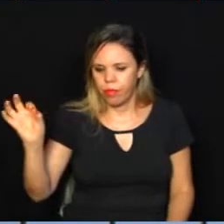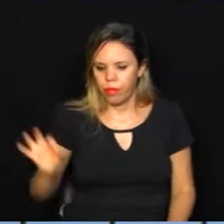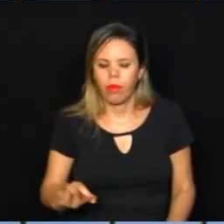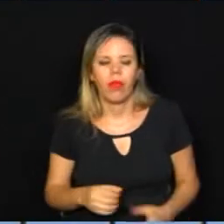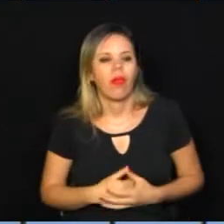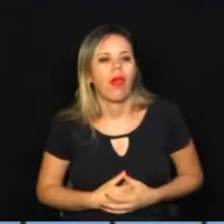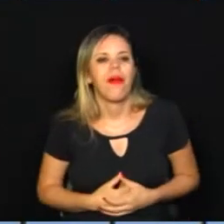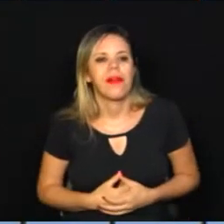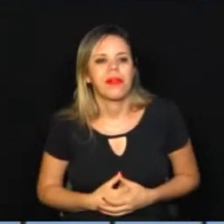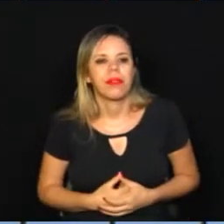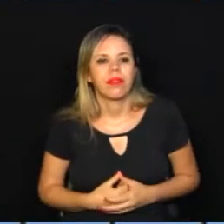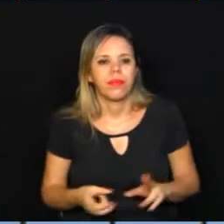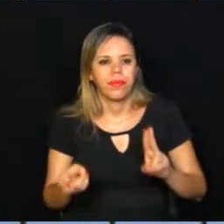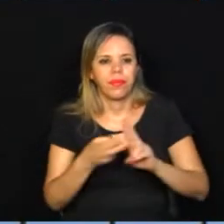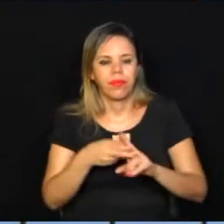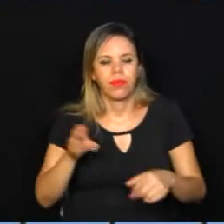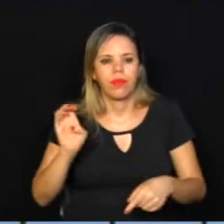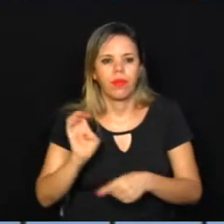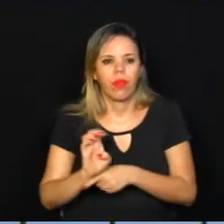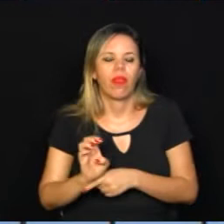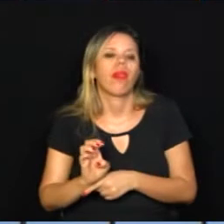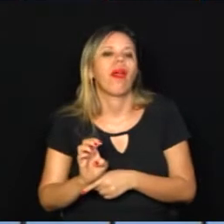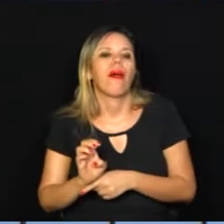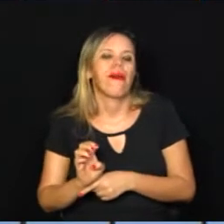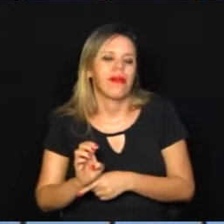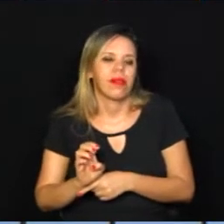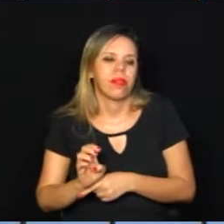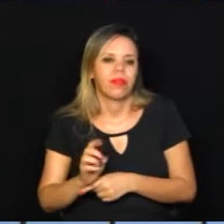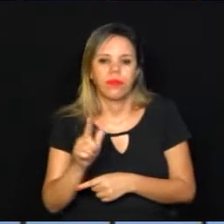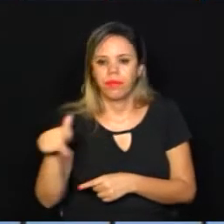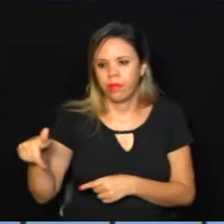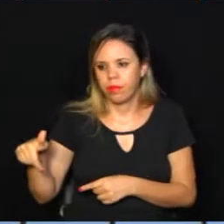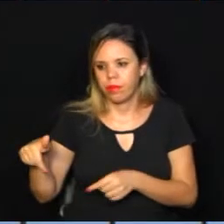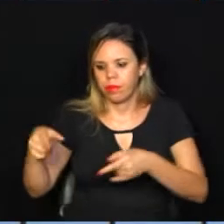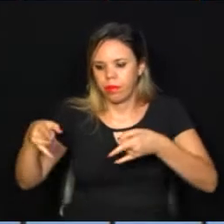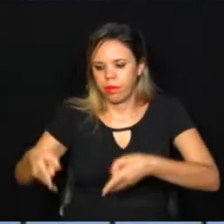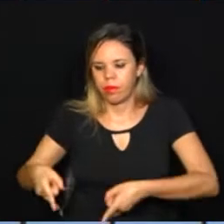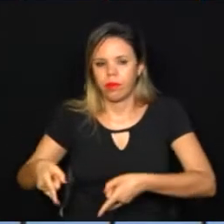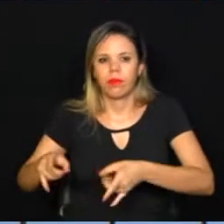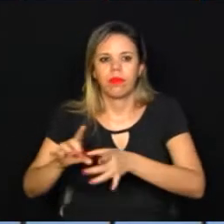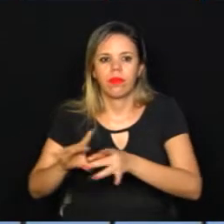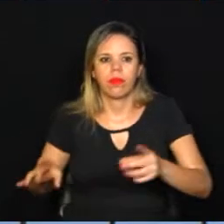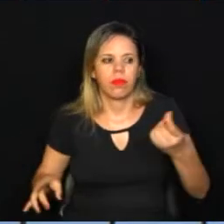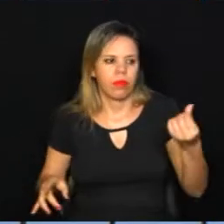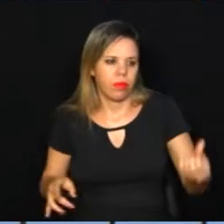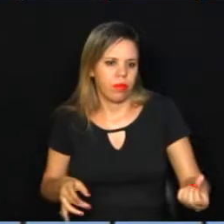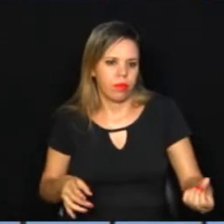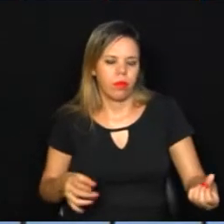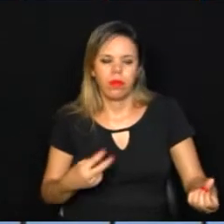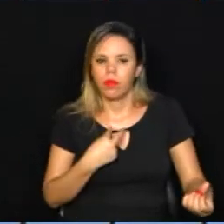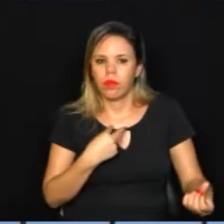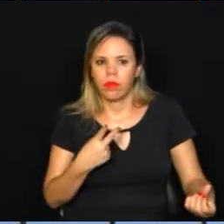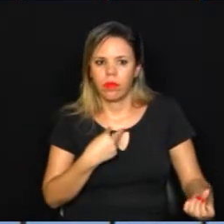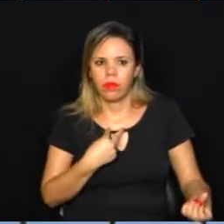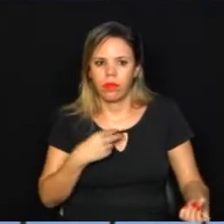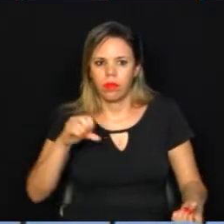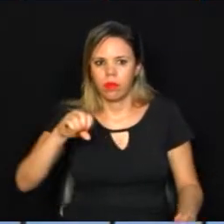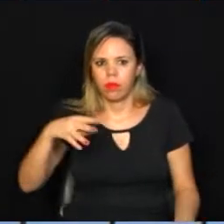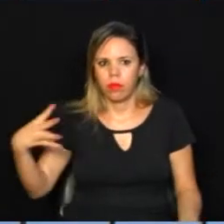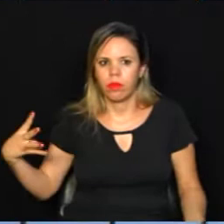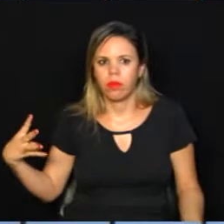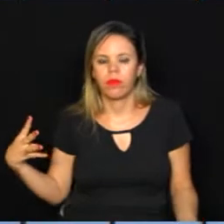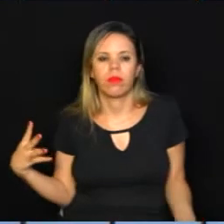97,20%. No SUS estadual, 17 leitos disponíveis, 16 ocupados, uma taxa de